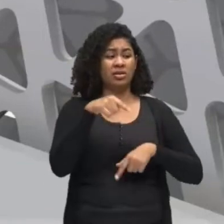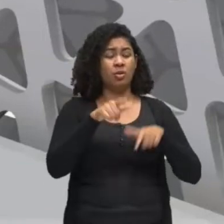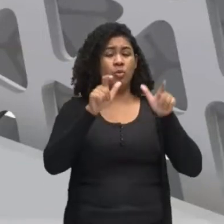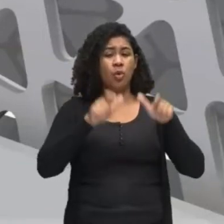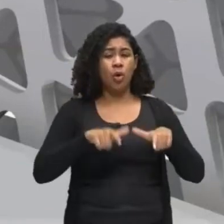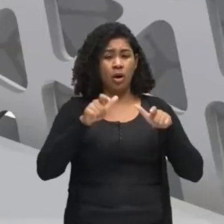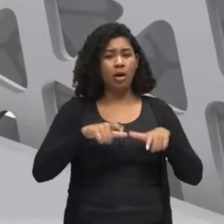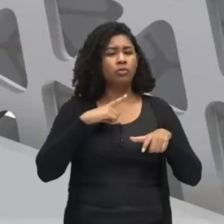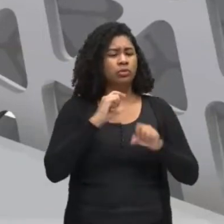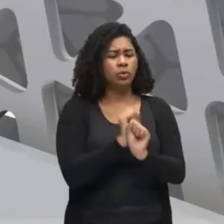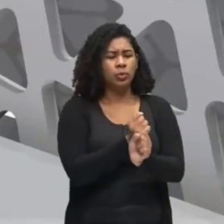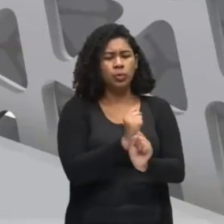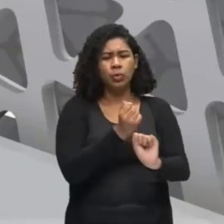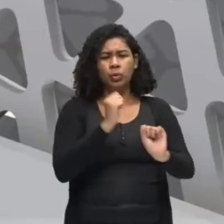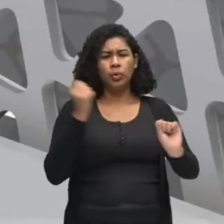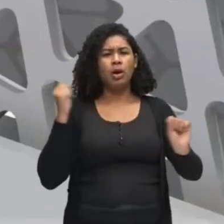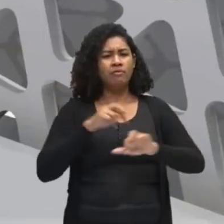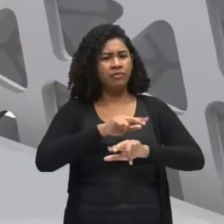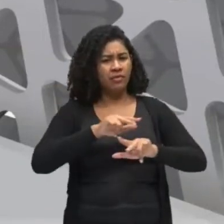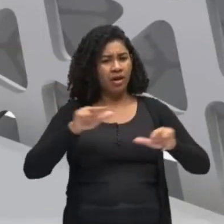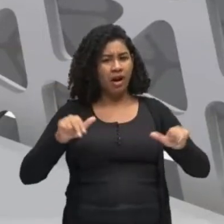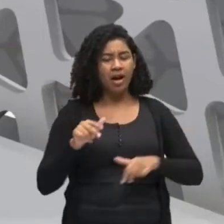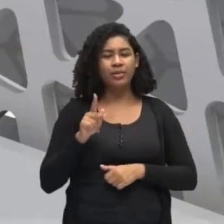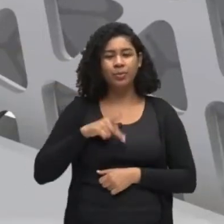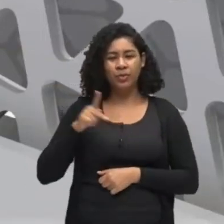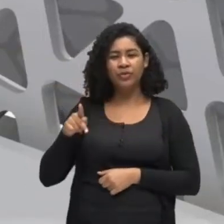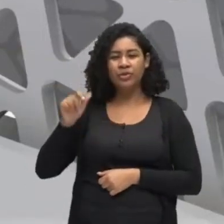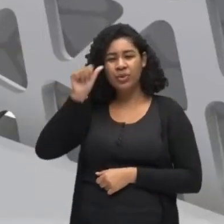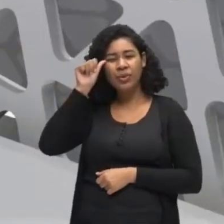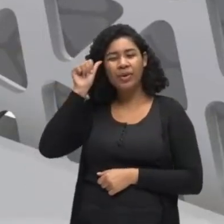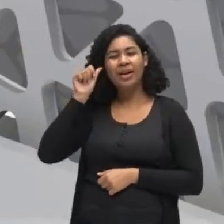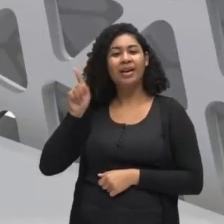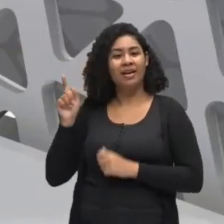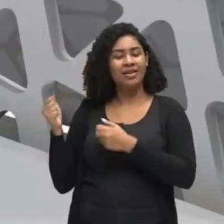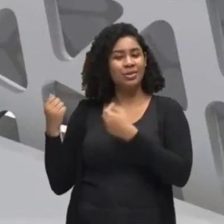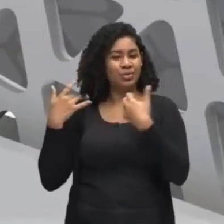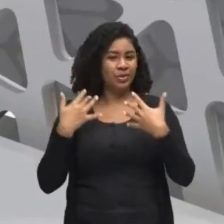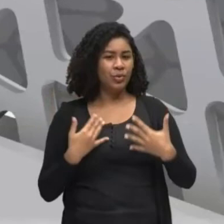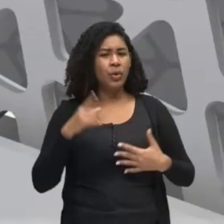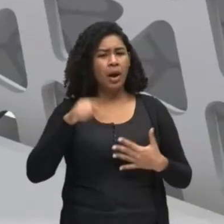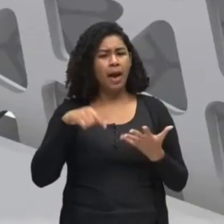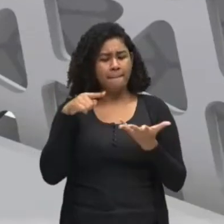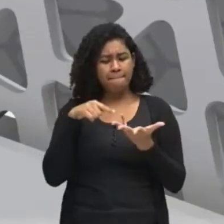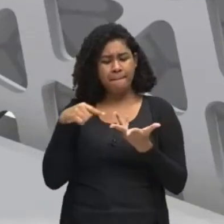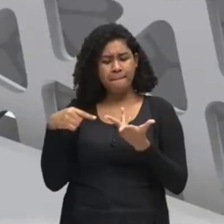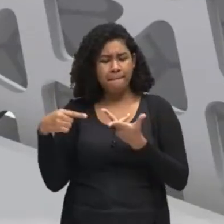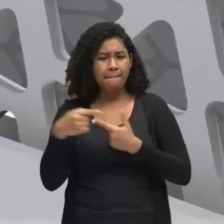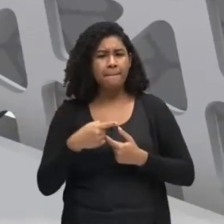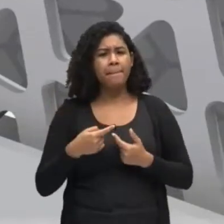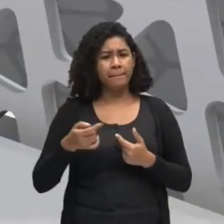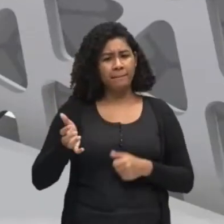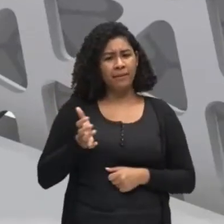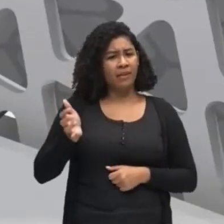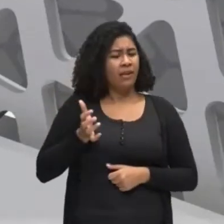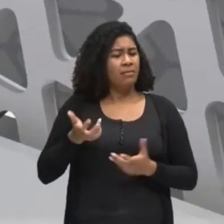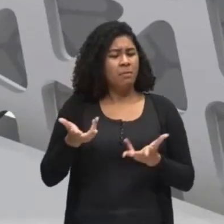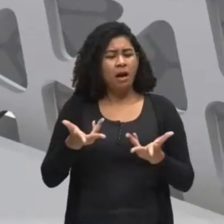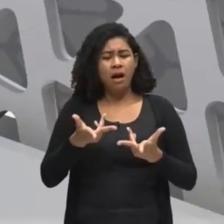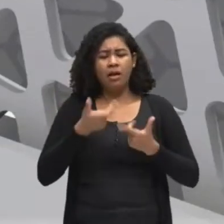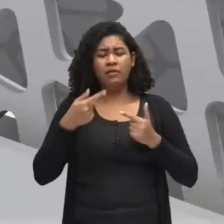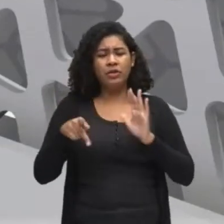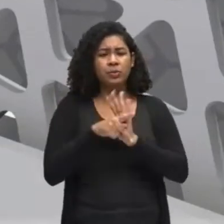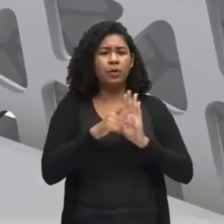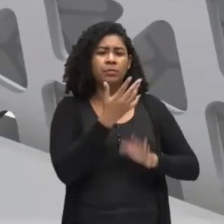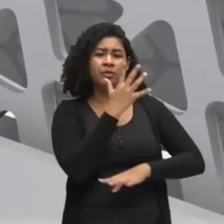drogas do sertão, que o professor Temerson explicou para vocês, que na verdade são esses elementos, as nossas riquezas da floresta, que para